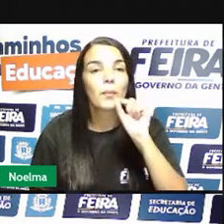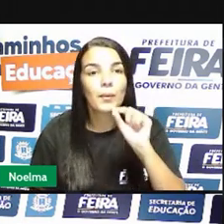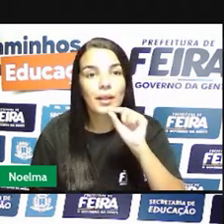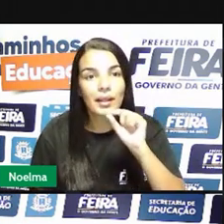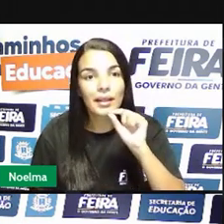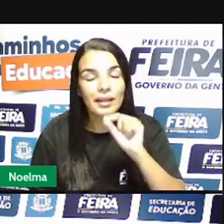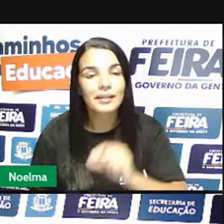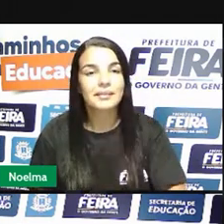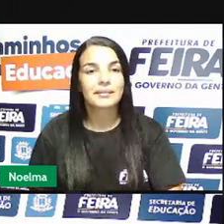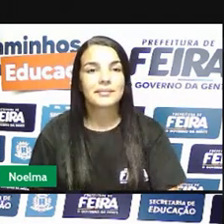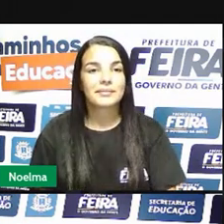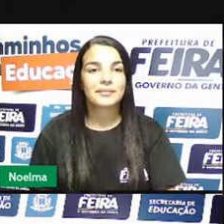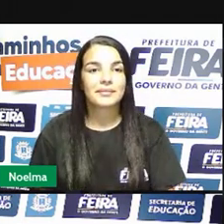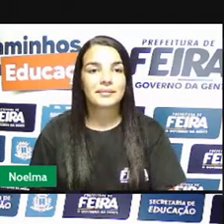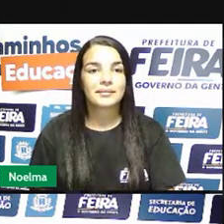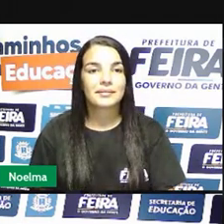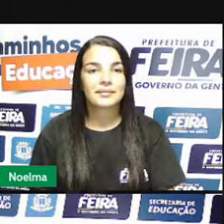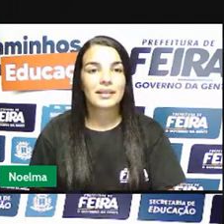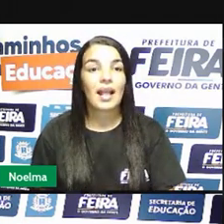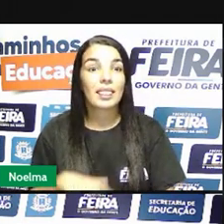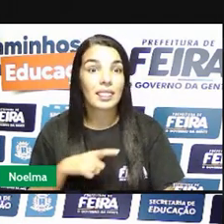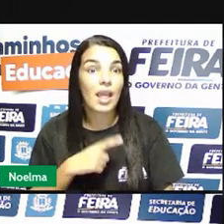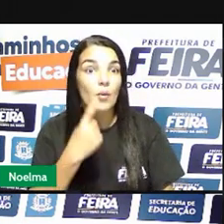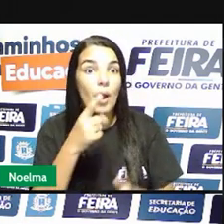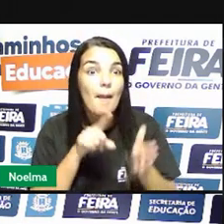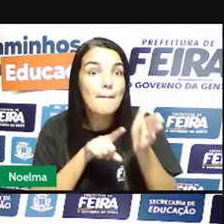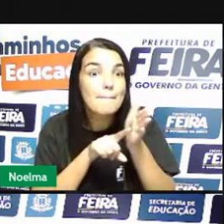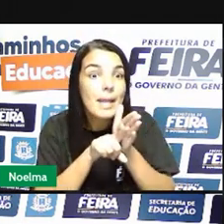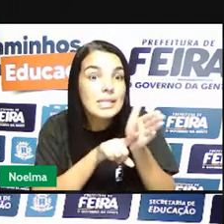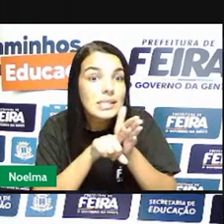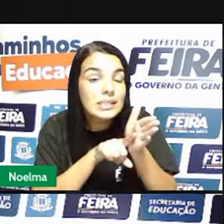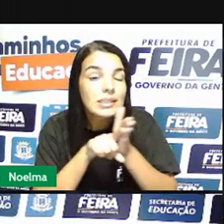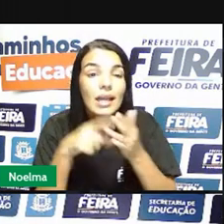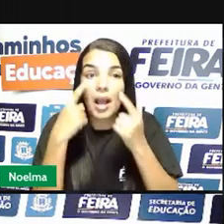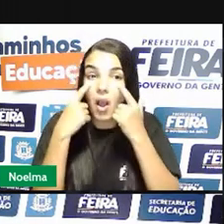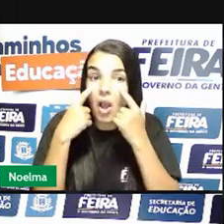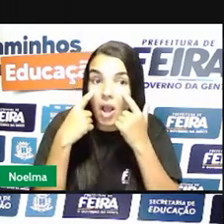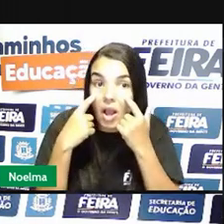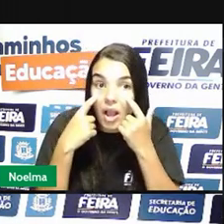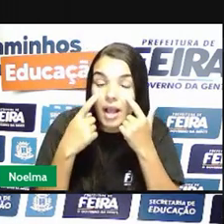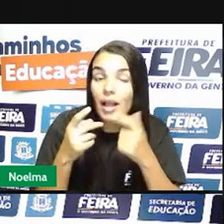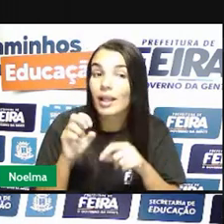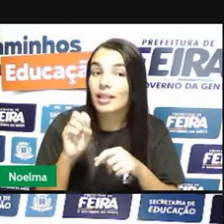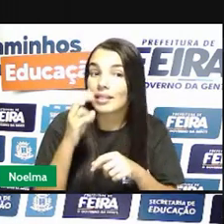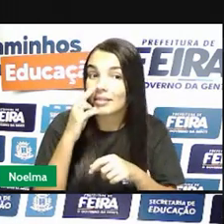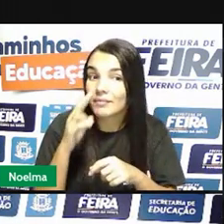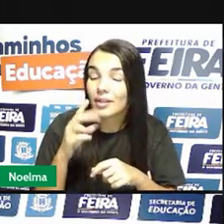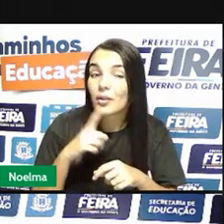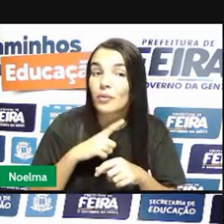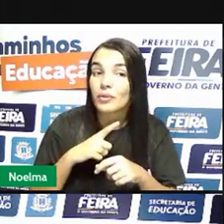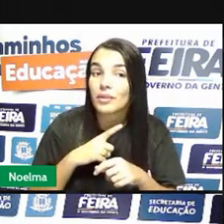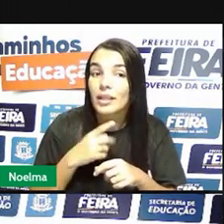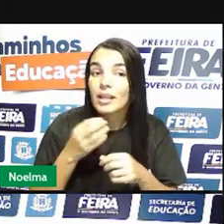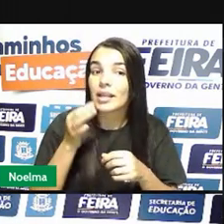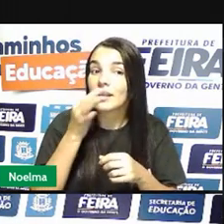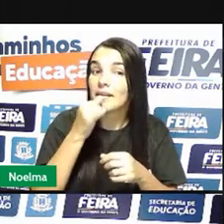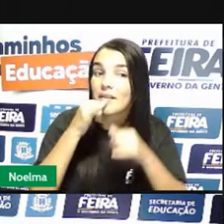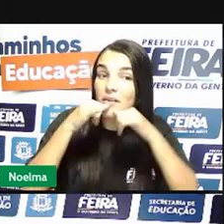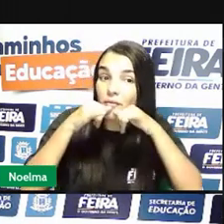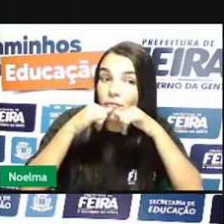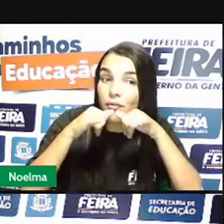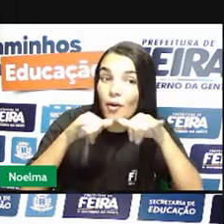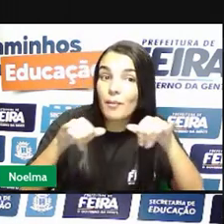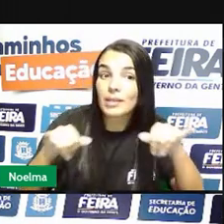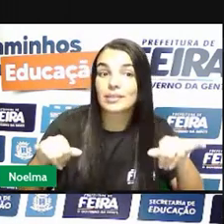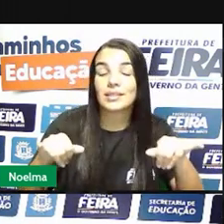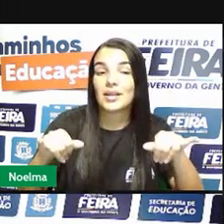vocês uma pesquisa, né? Ó, segundo uma pesquisa realizada pela Sociedade Brasileira de Pediatria, a Pro